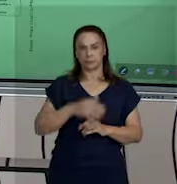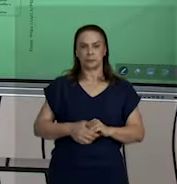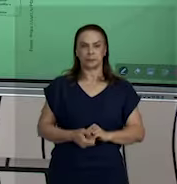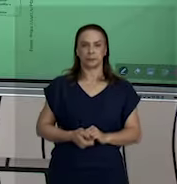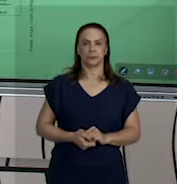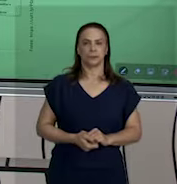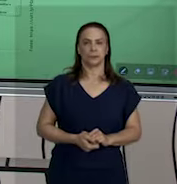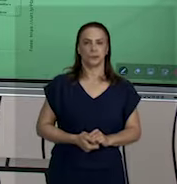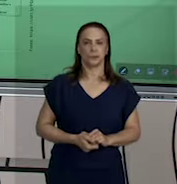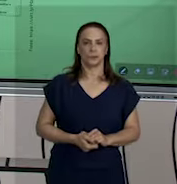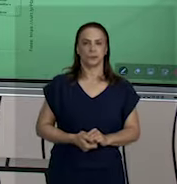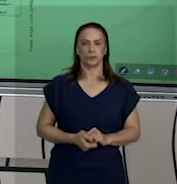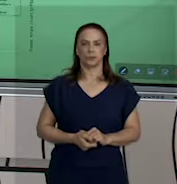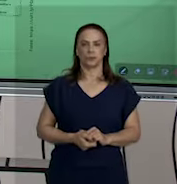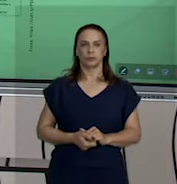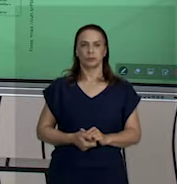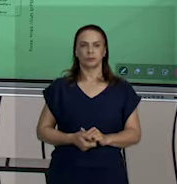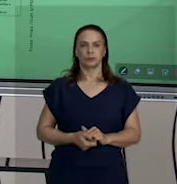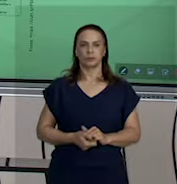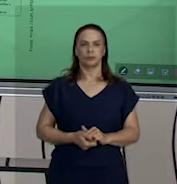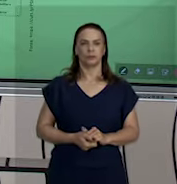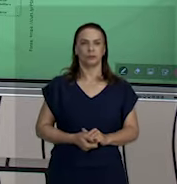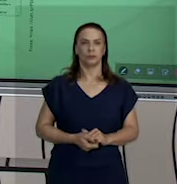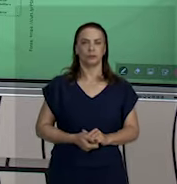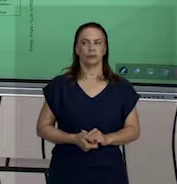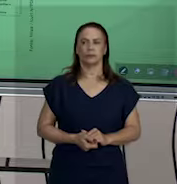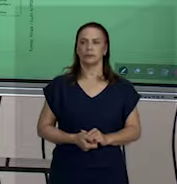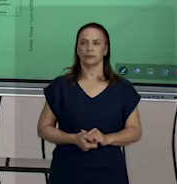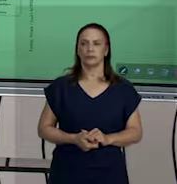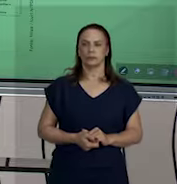só um minutinho, deixa eu só aumentar aqui.